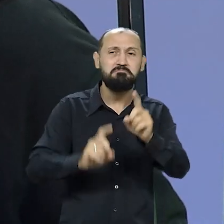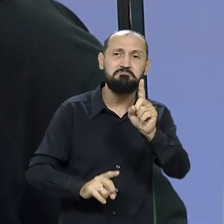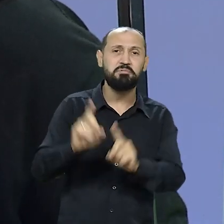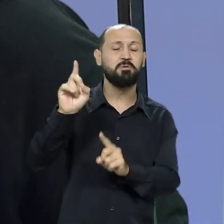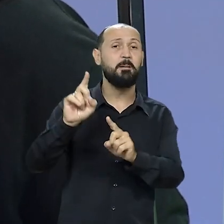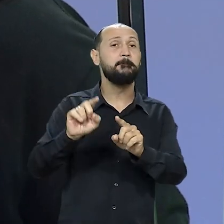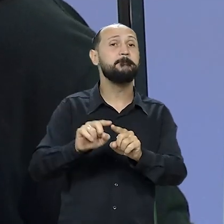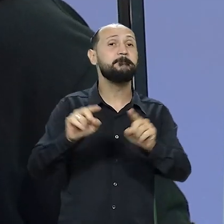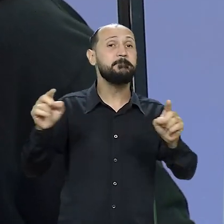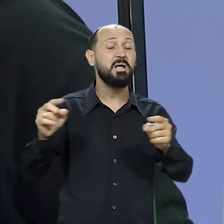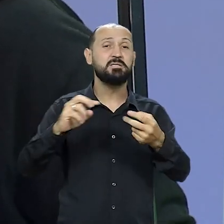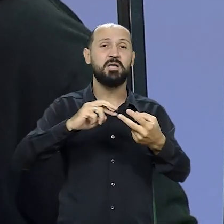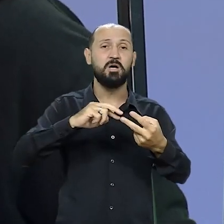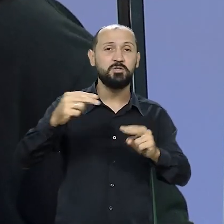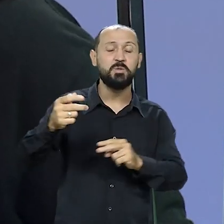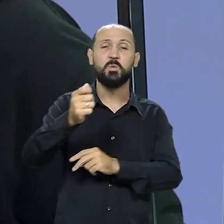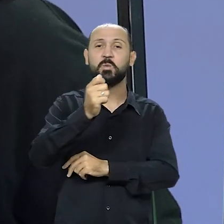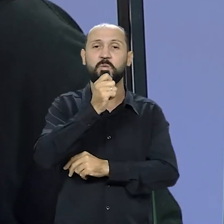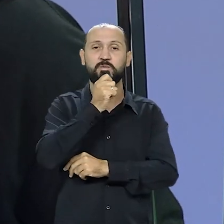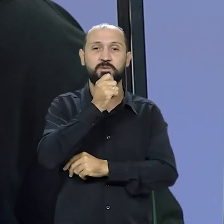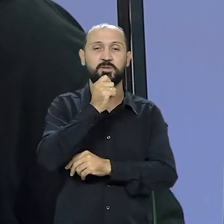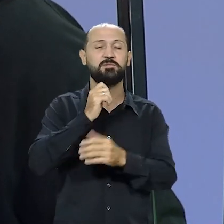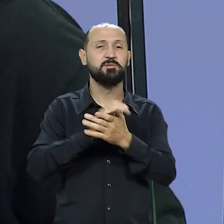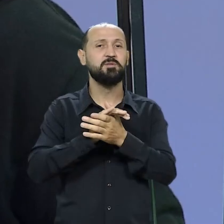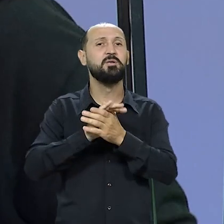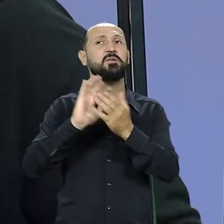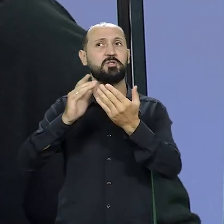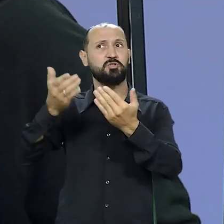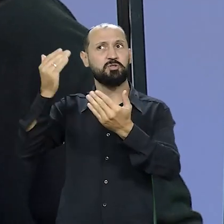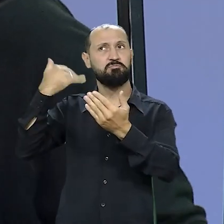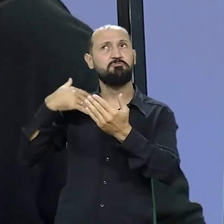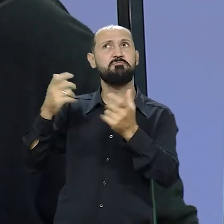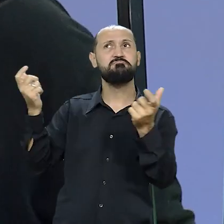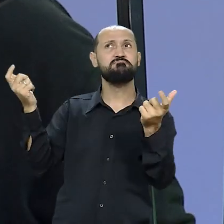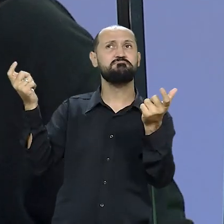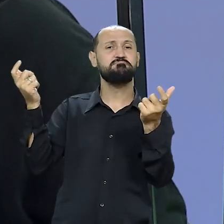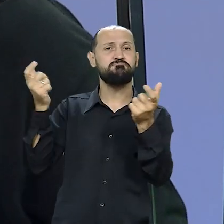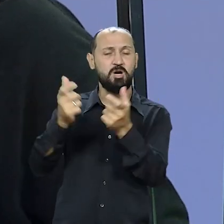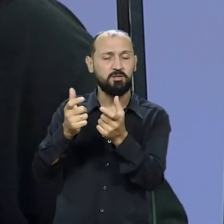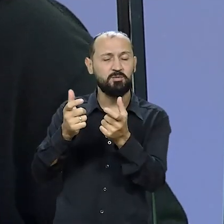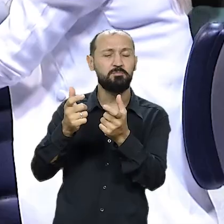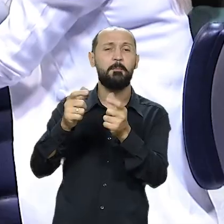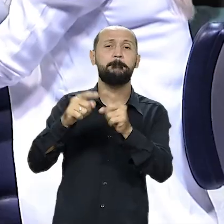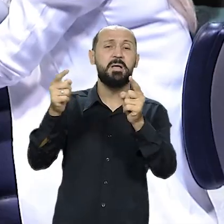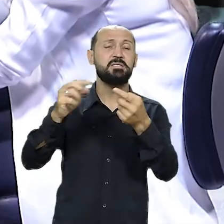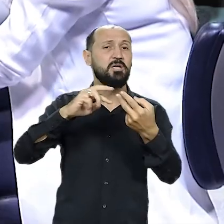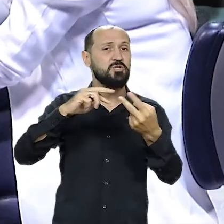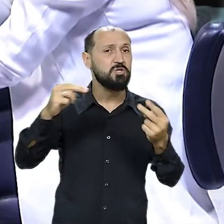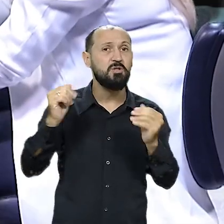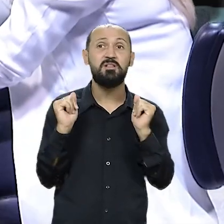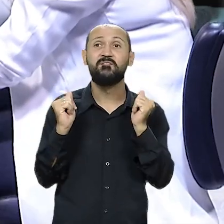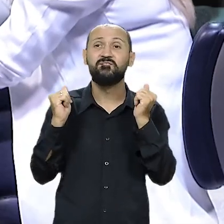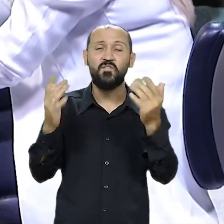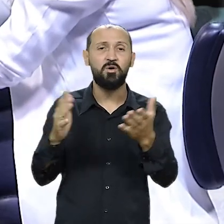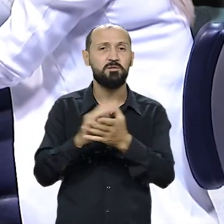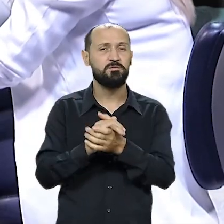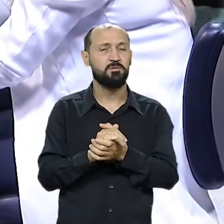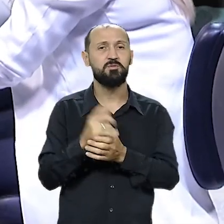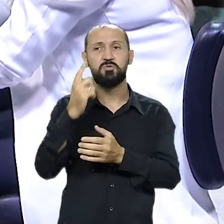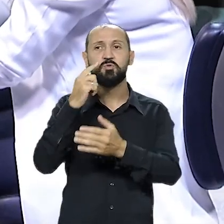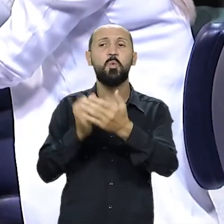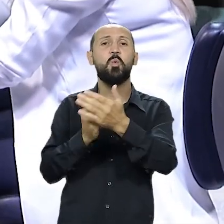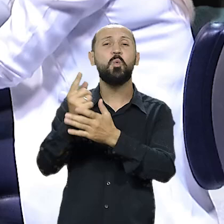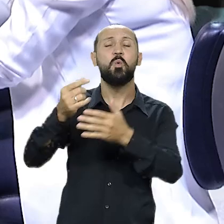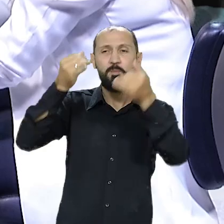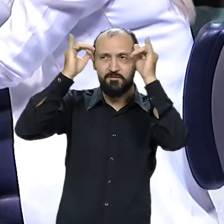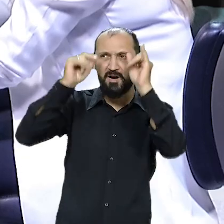de leite, porém de genética ainda. Já foi maior, diminuiu um pouco, mas porém a genética nossa está indo para fora. Hoje em dia a gente